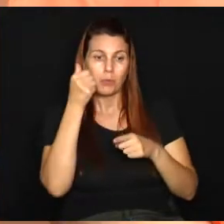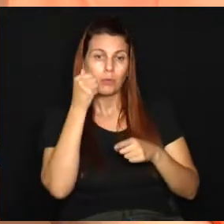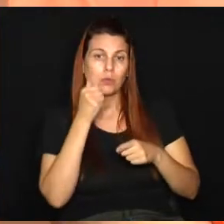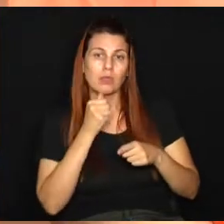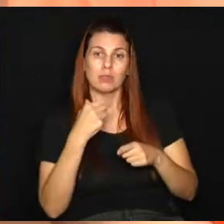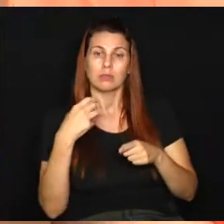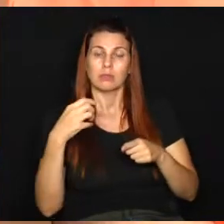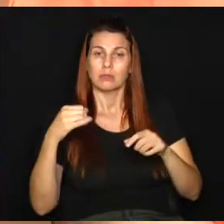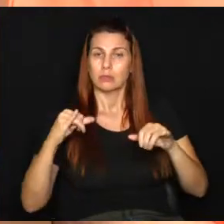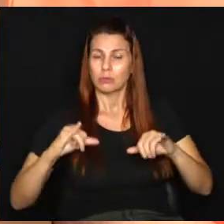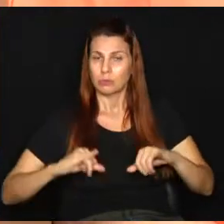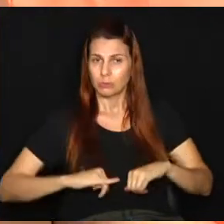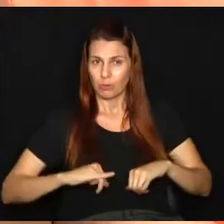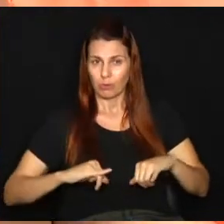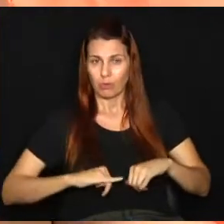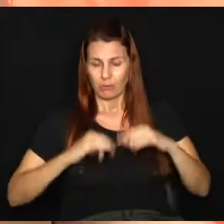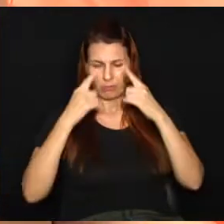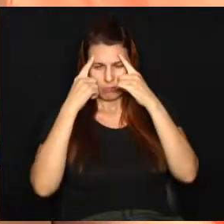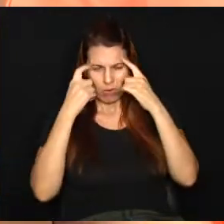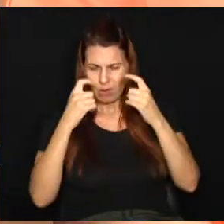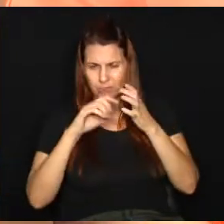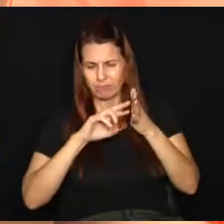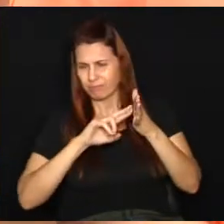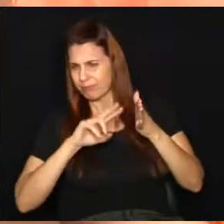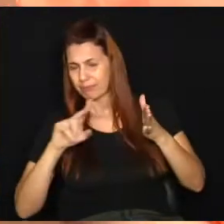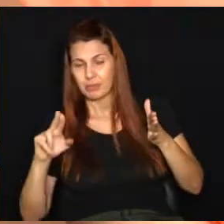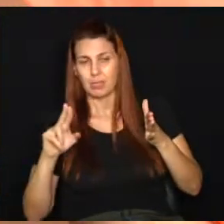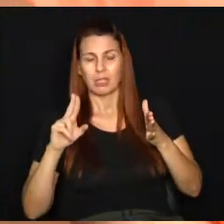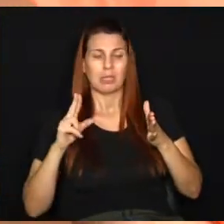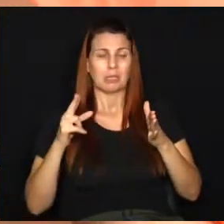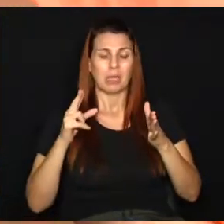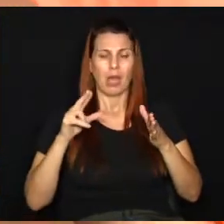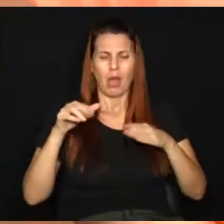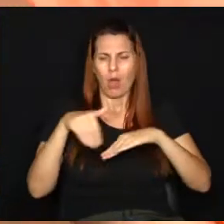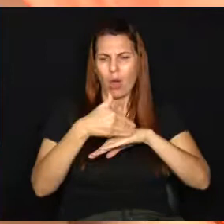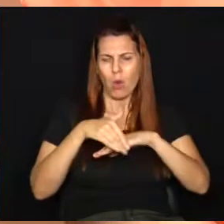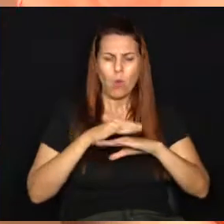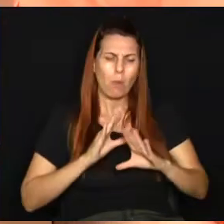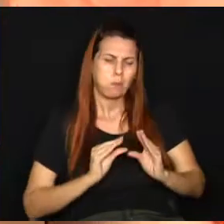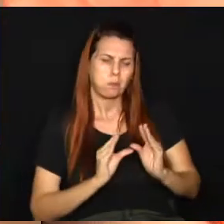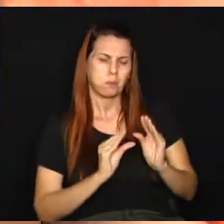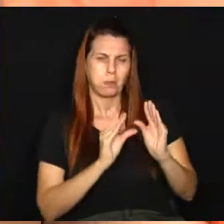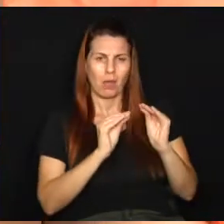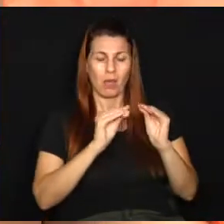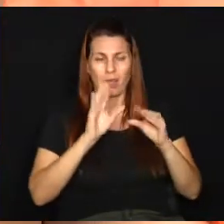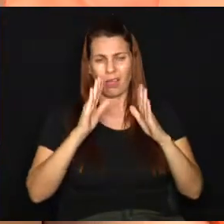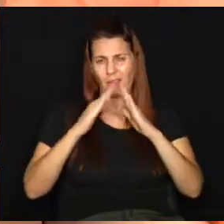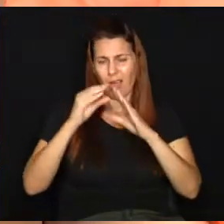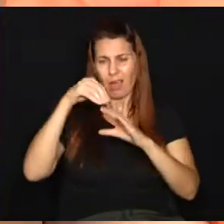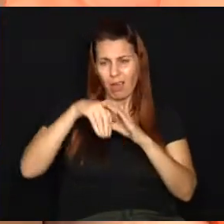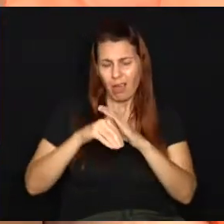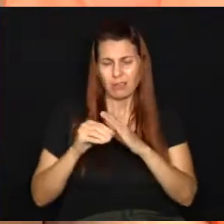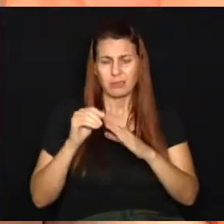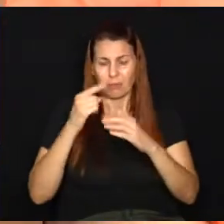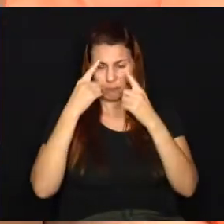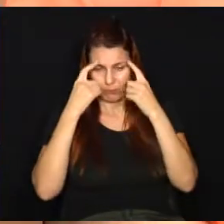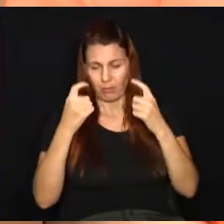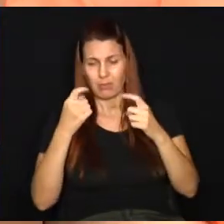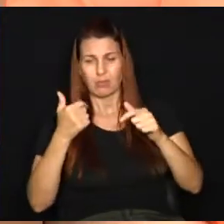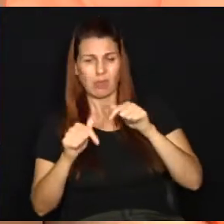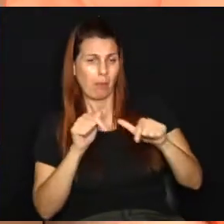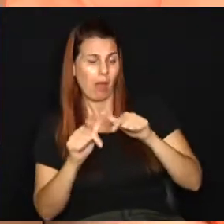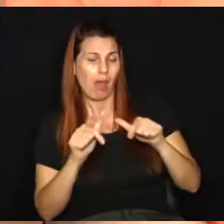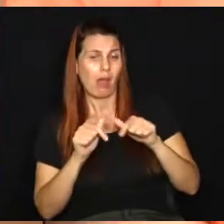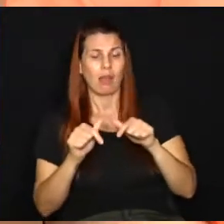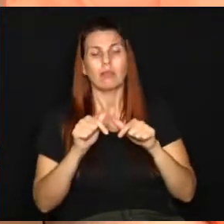de violências, seja violência, assédio na rua, violência doméstica, violência no trabalho,